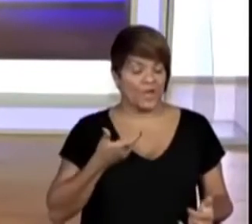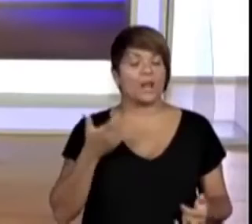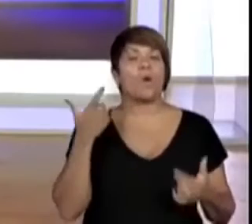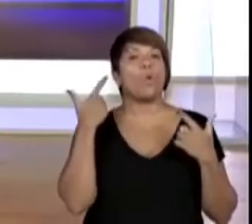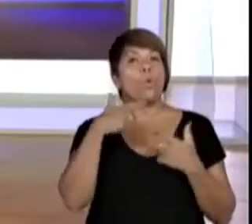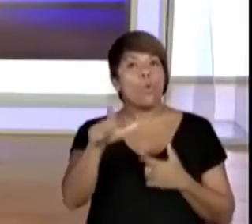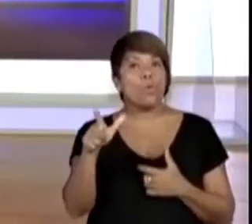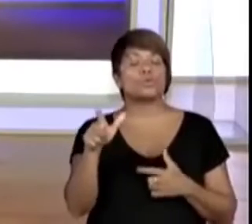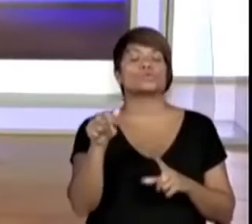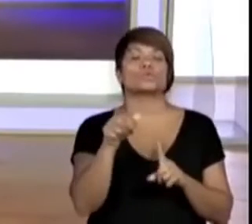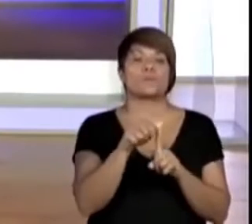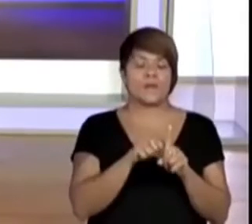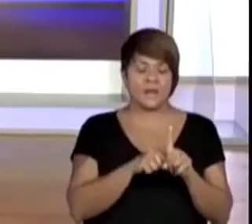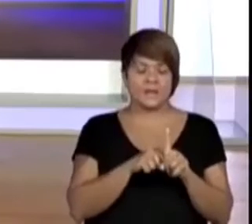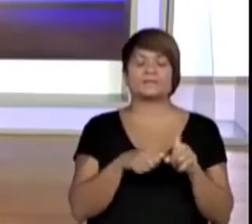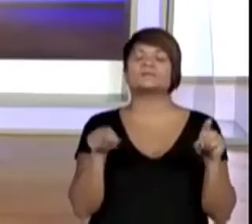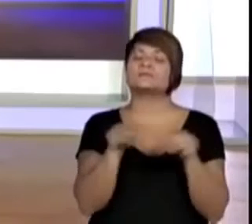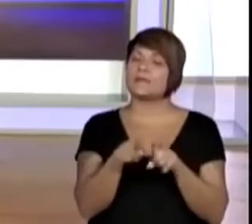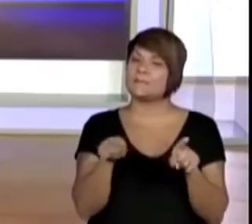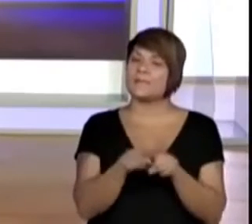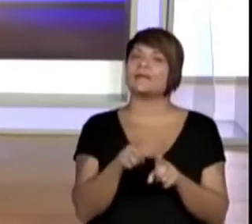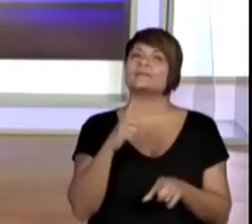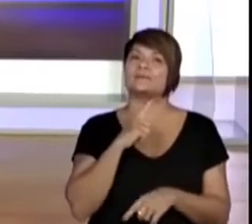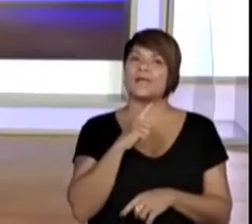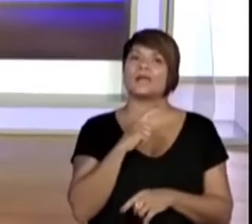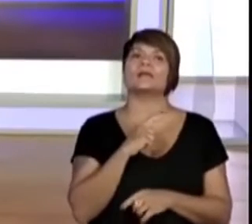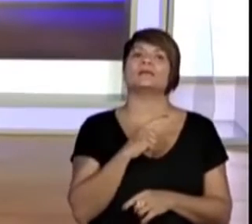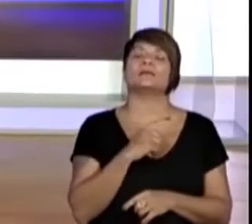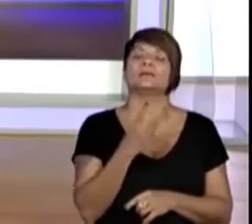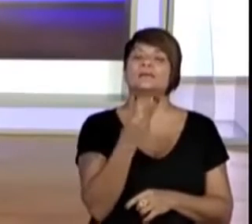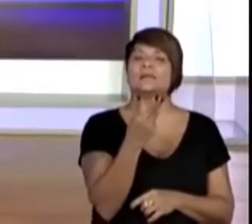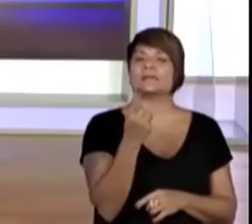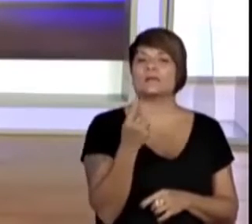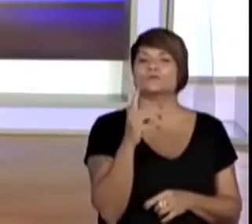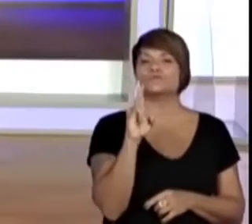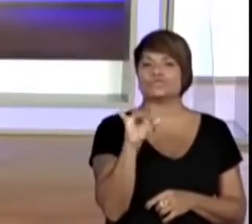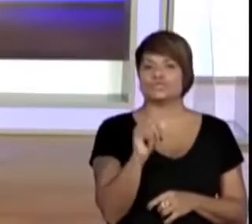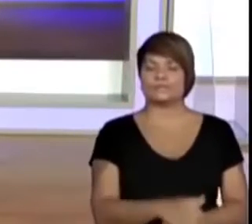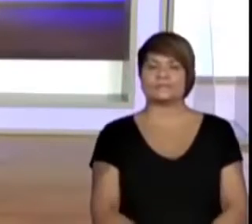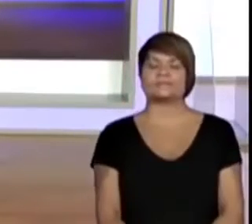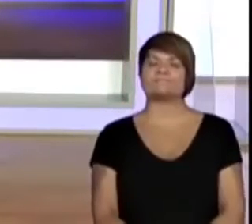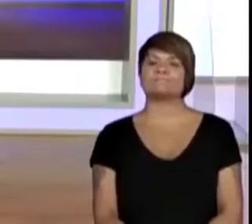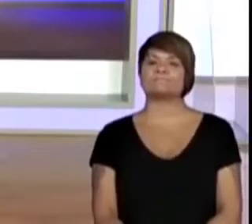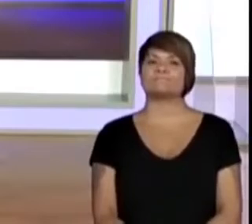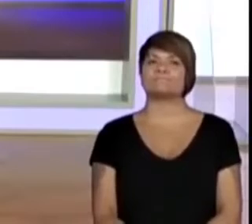que também tem 31 dias. E aí?